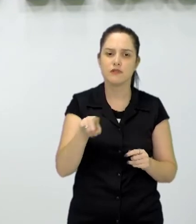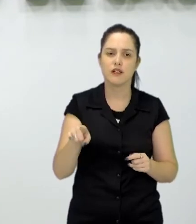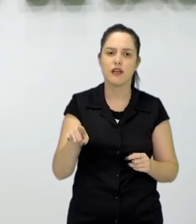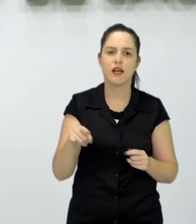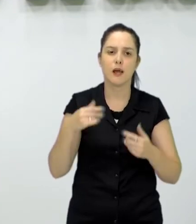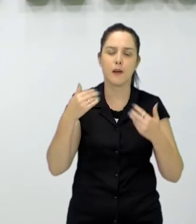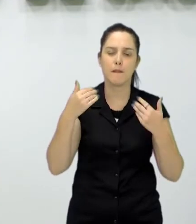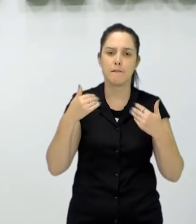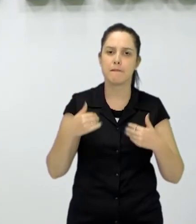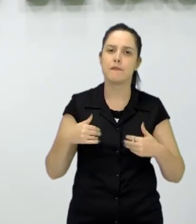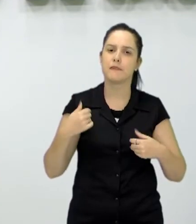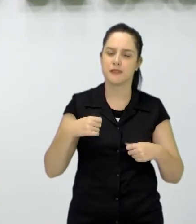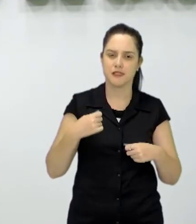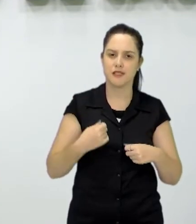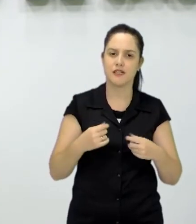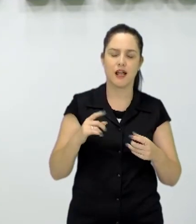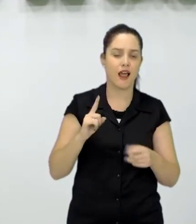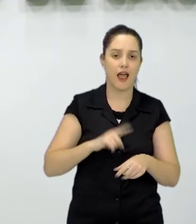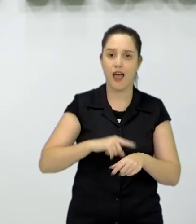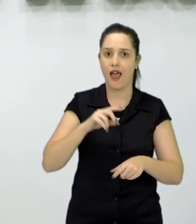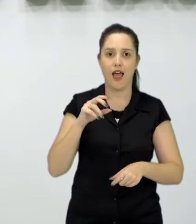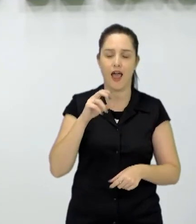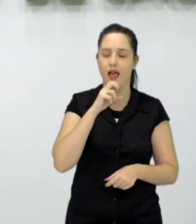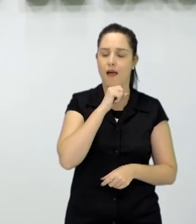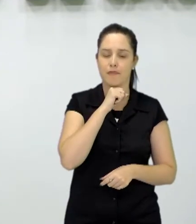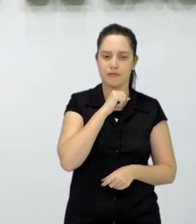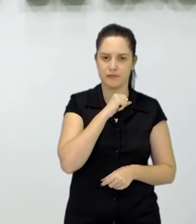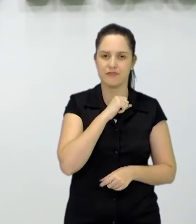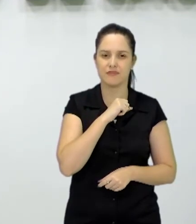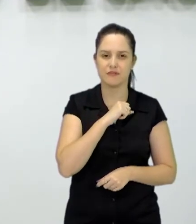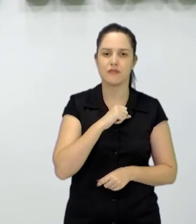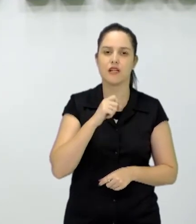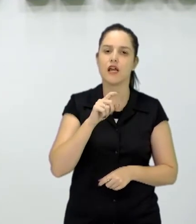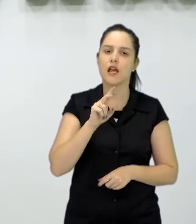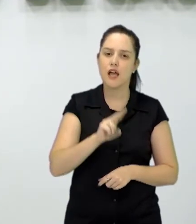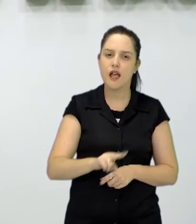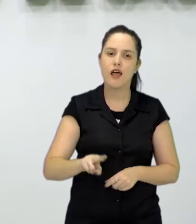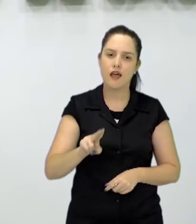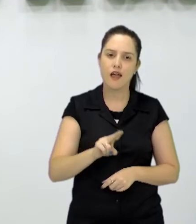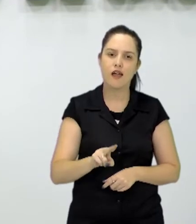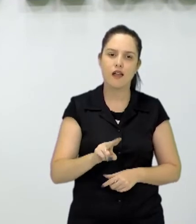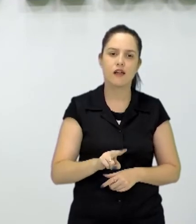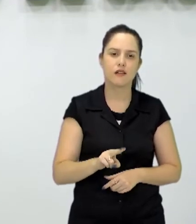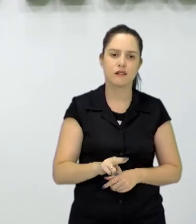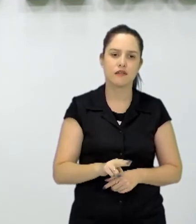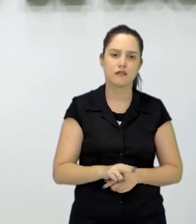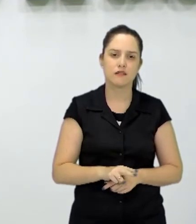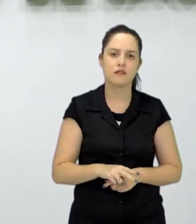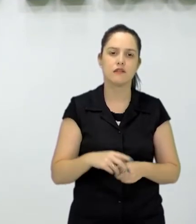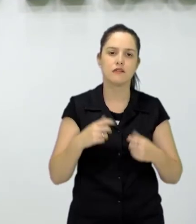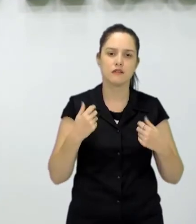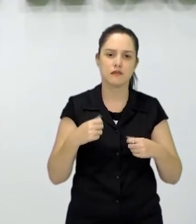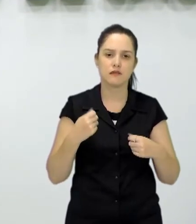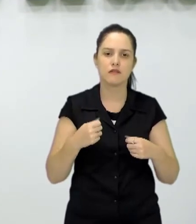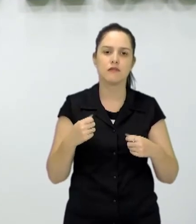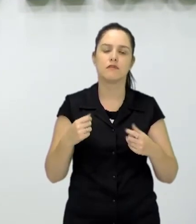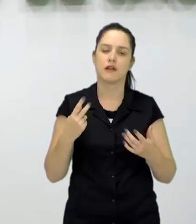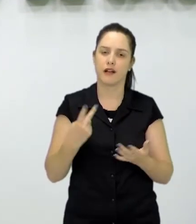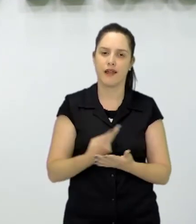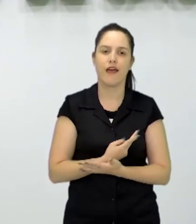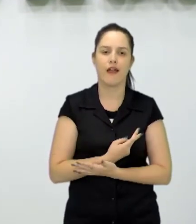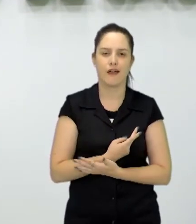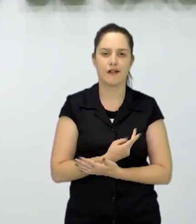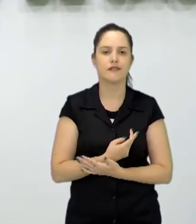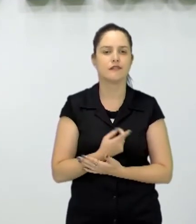pele automaticamente seria clareada. Então, é um algoritmo que foi programado de maneira errada. Então a